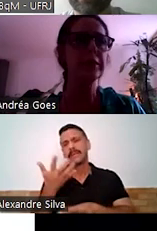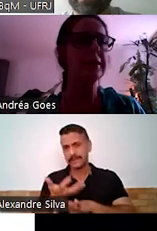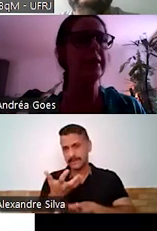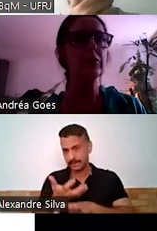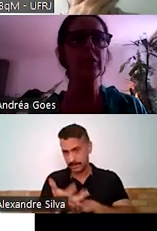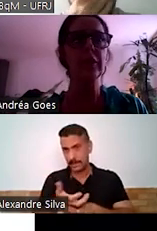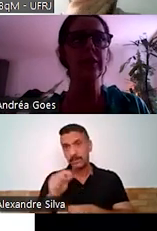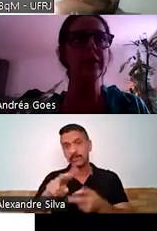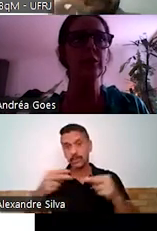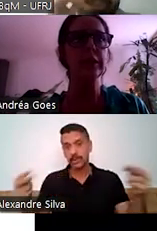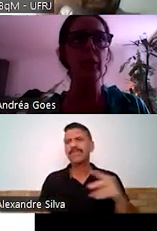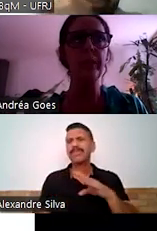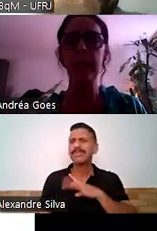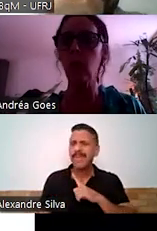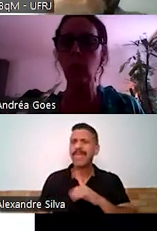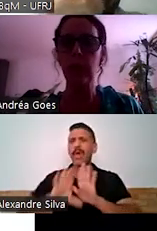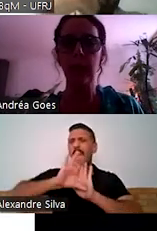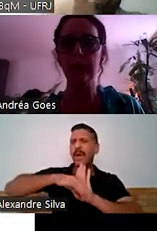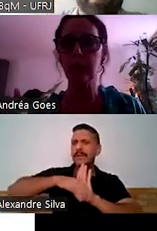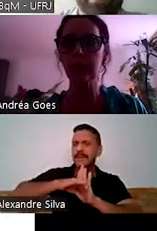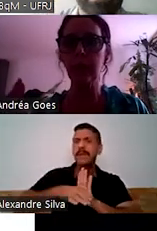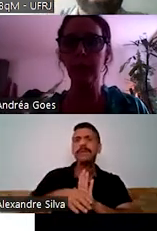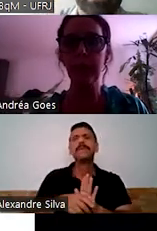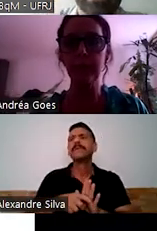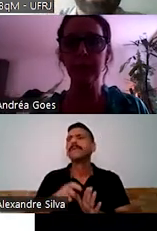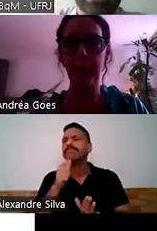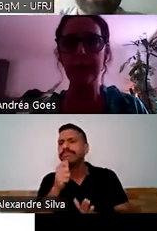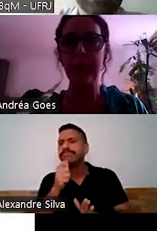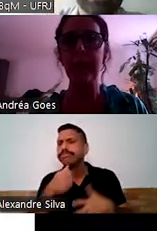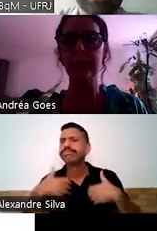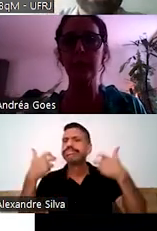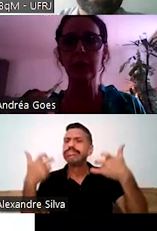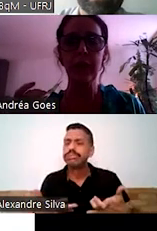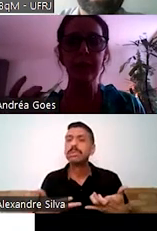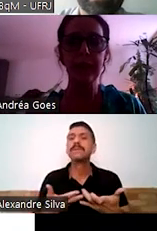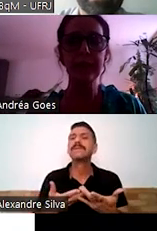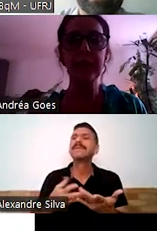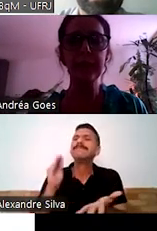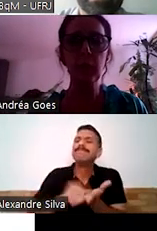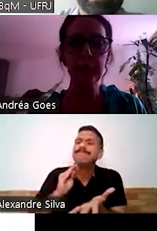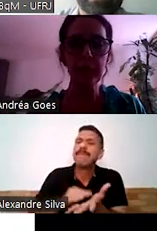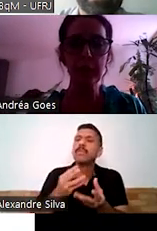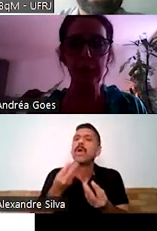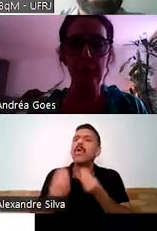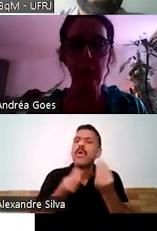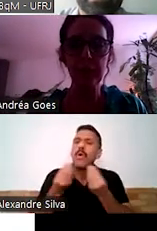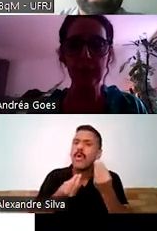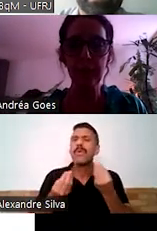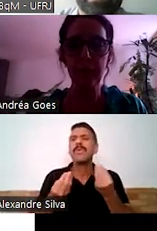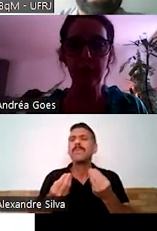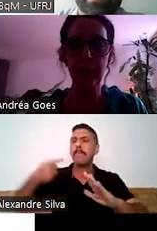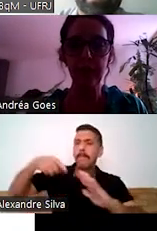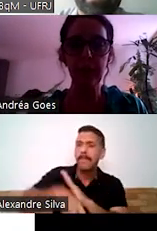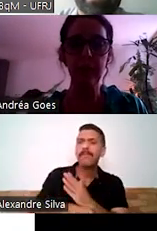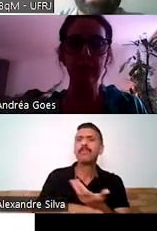série de conceitos que não são bem colocados, que não são bem trabalhados na ciência, como é que a gente pode